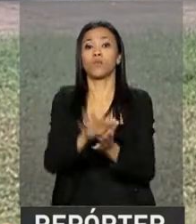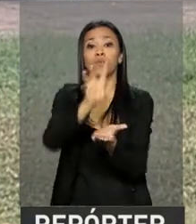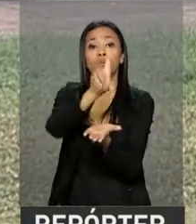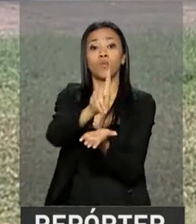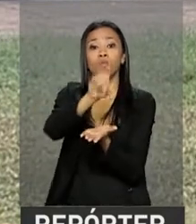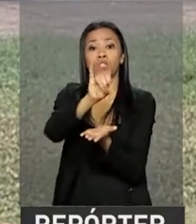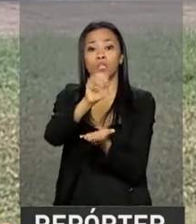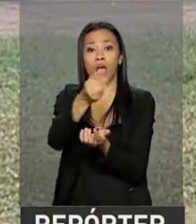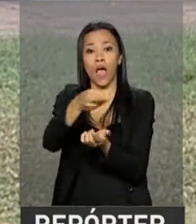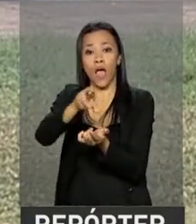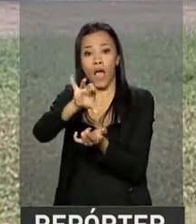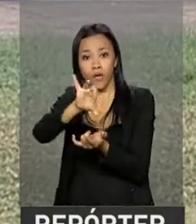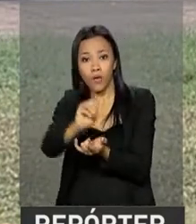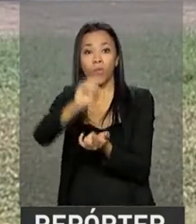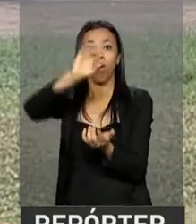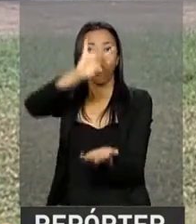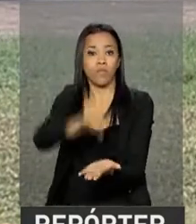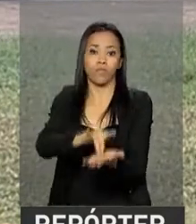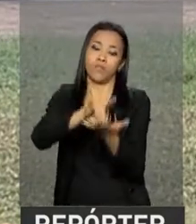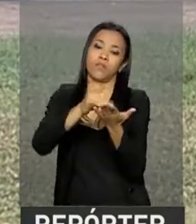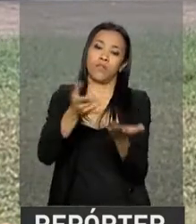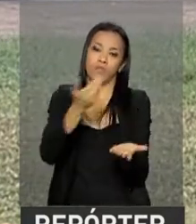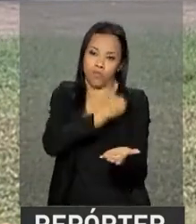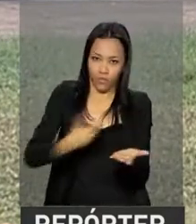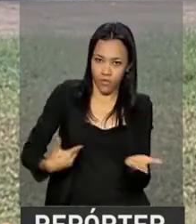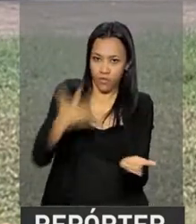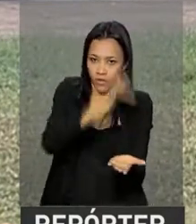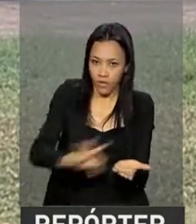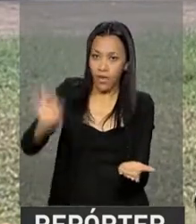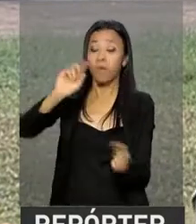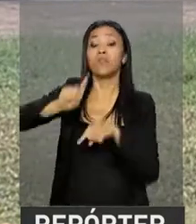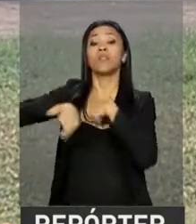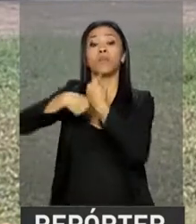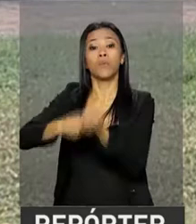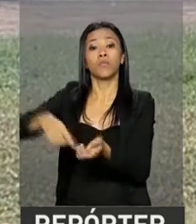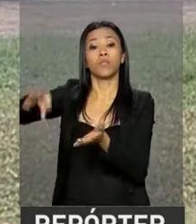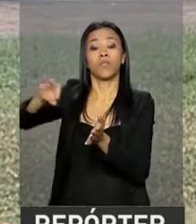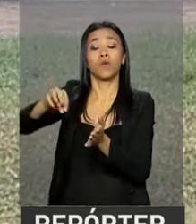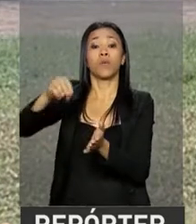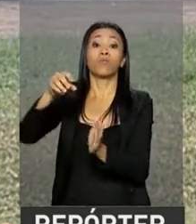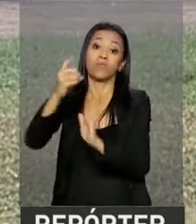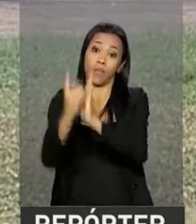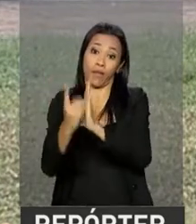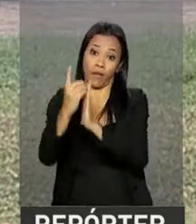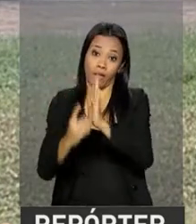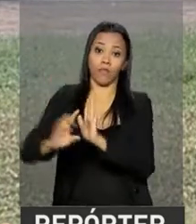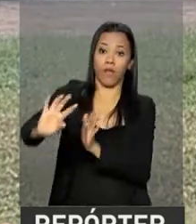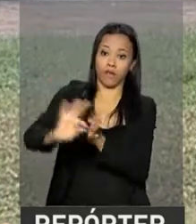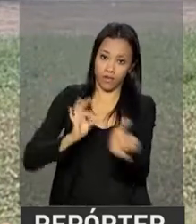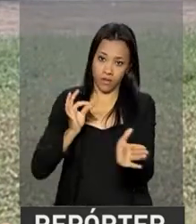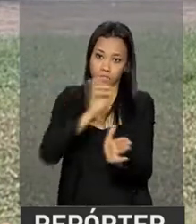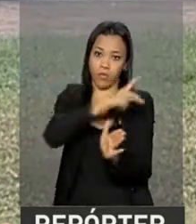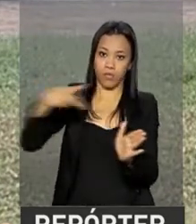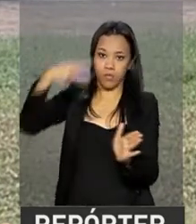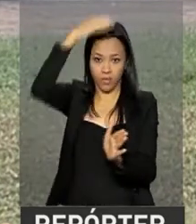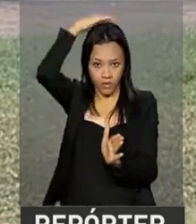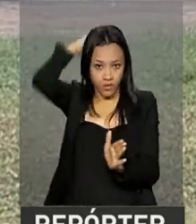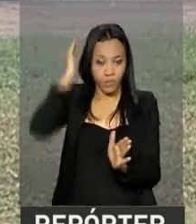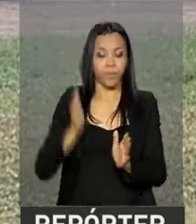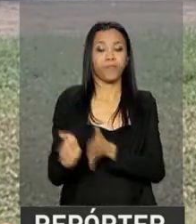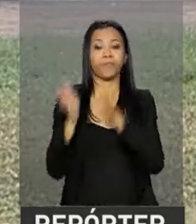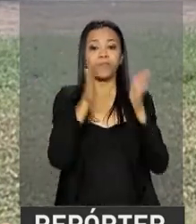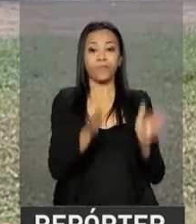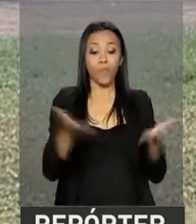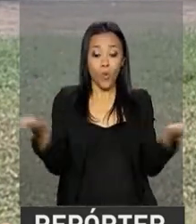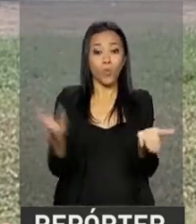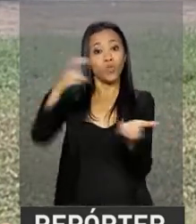União desta quinta-feira em um decreto presidencial assinado aí pelo presidente Michel Temer. Nesse anúncio feito